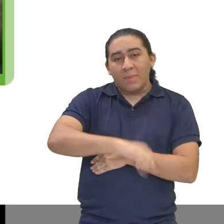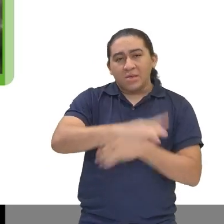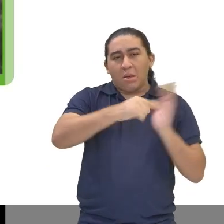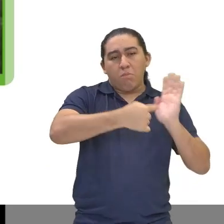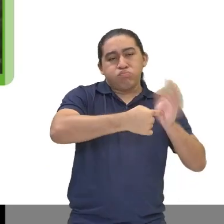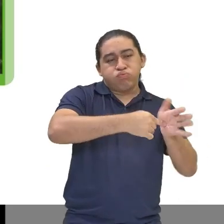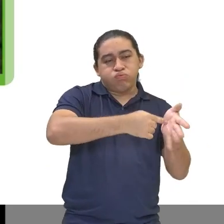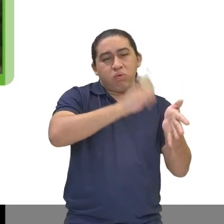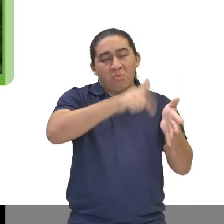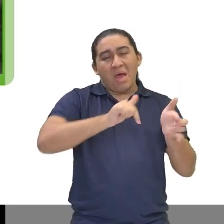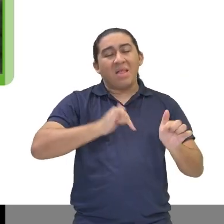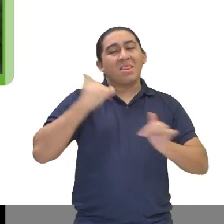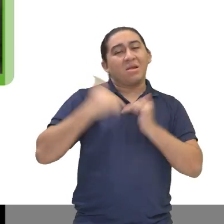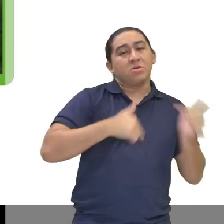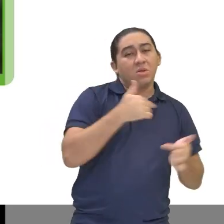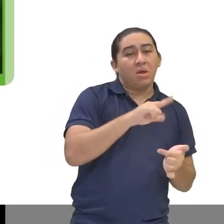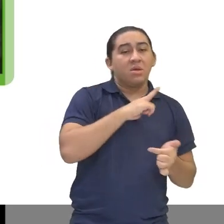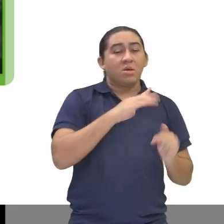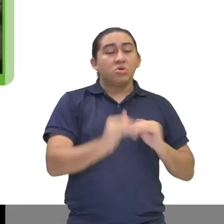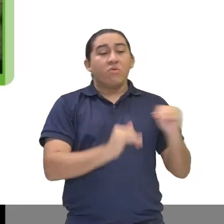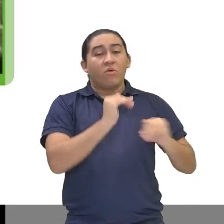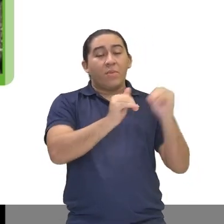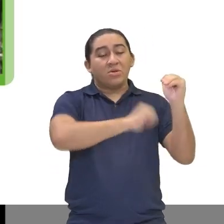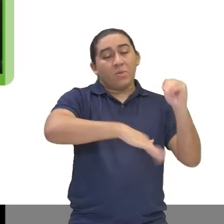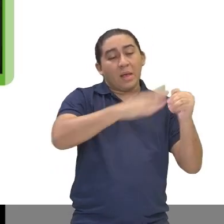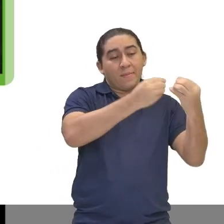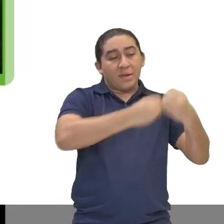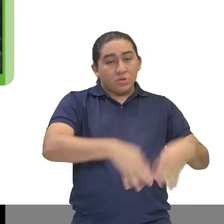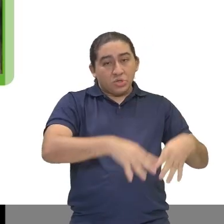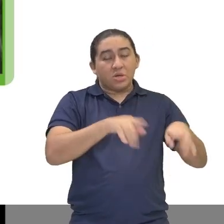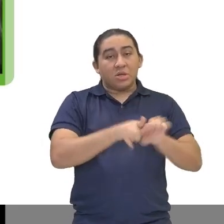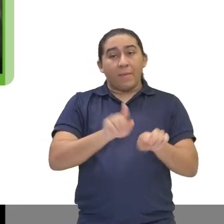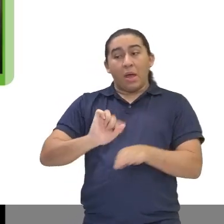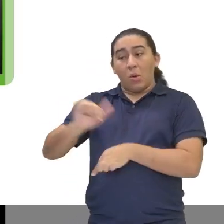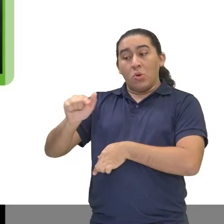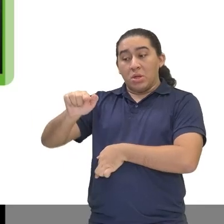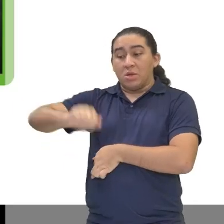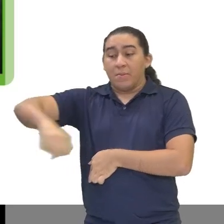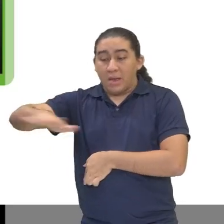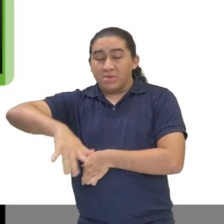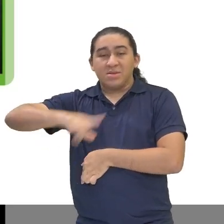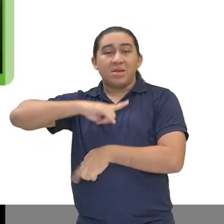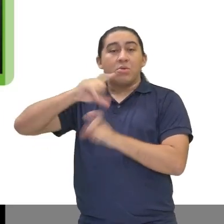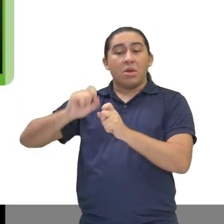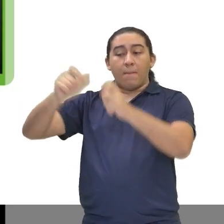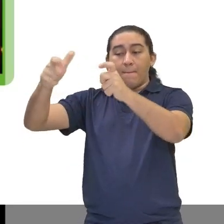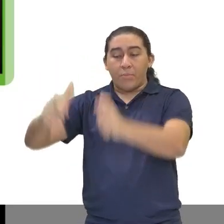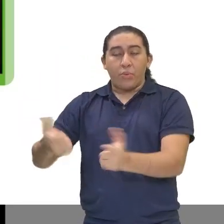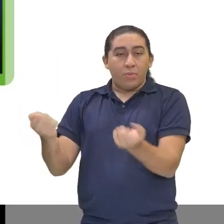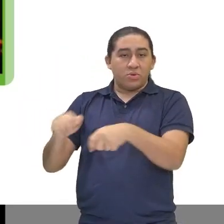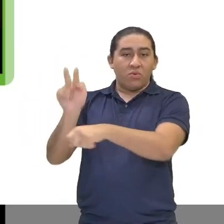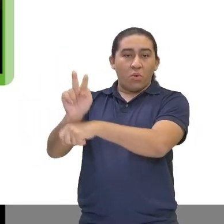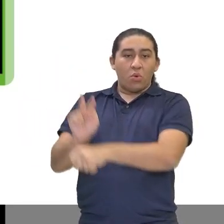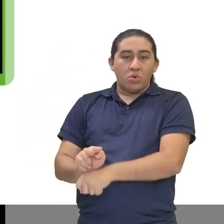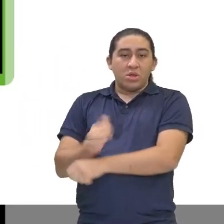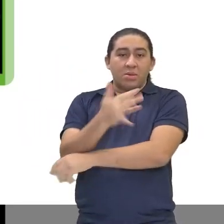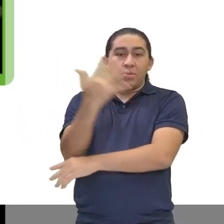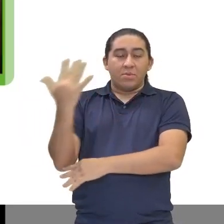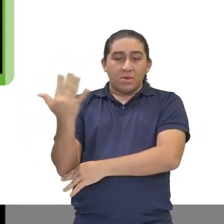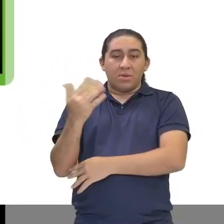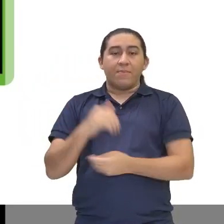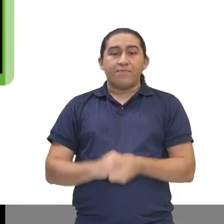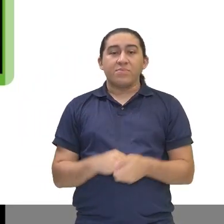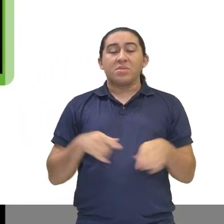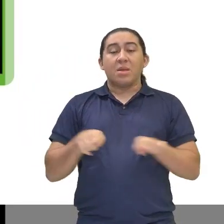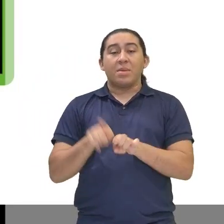trazem desenvolvimento econômico regional local, essas usinas-plataforma serão um agente de preservação ambiental. Durante a construção do